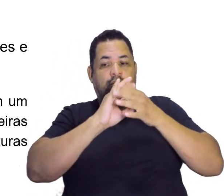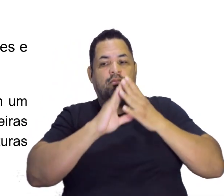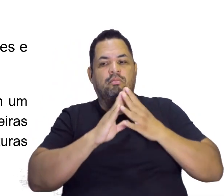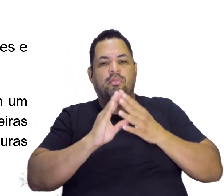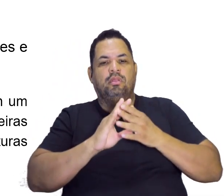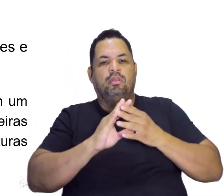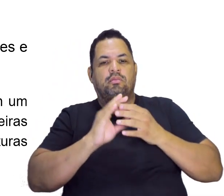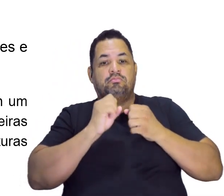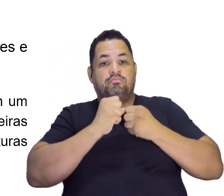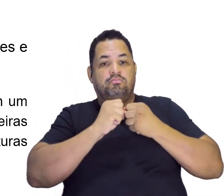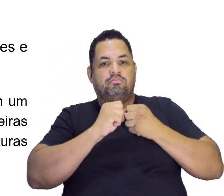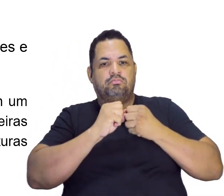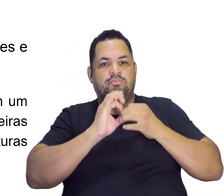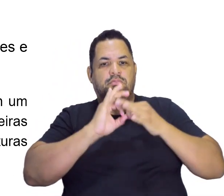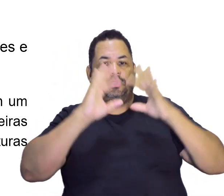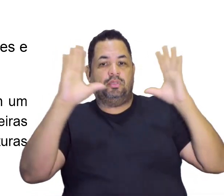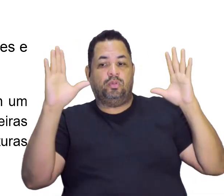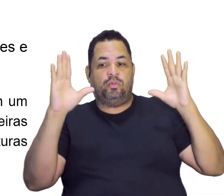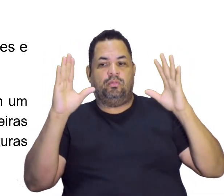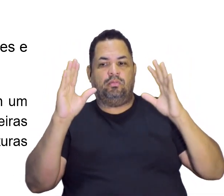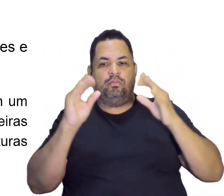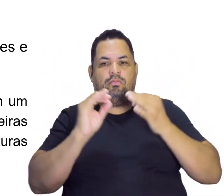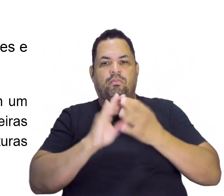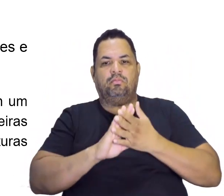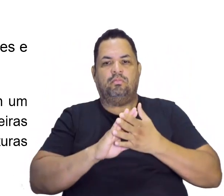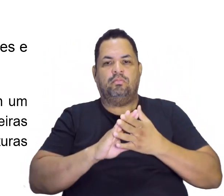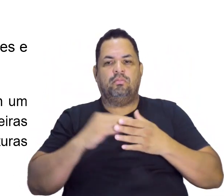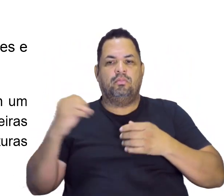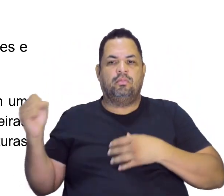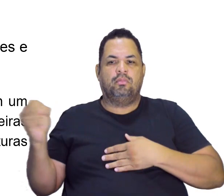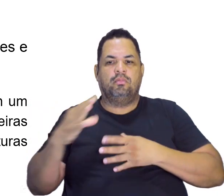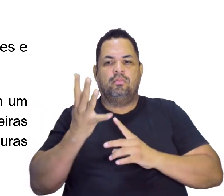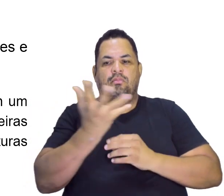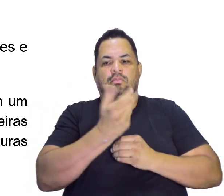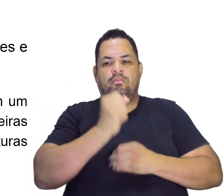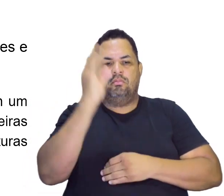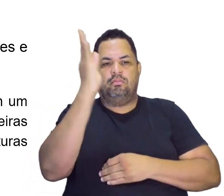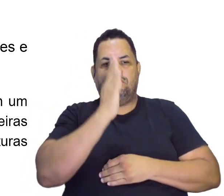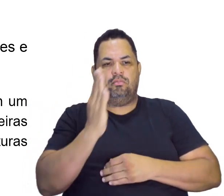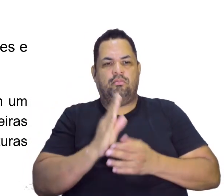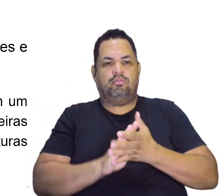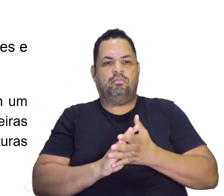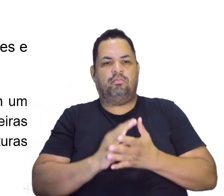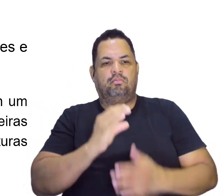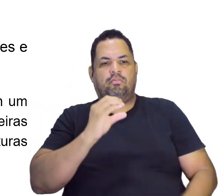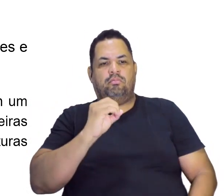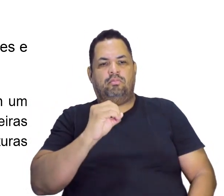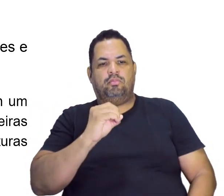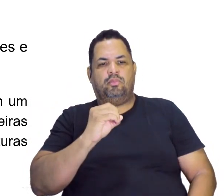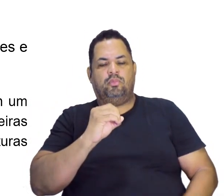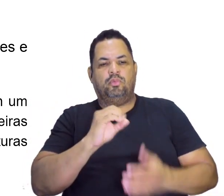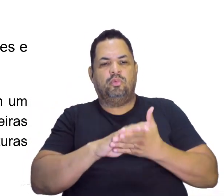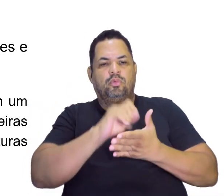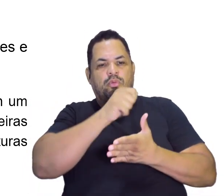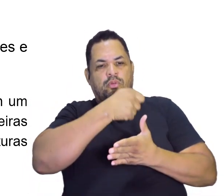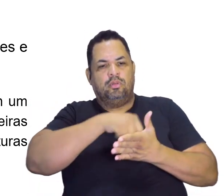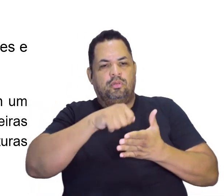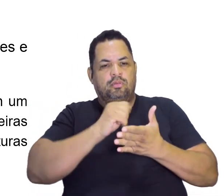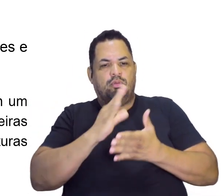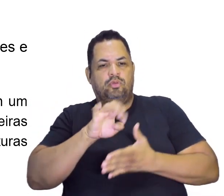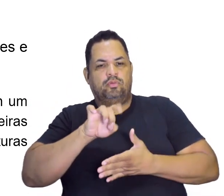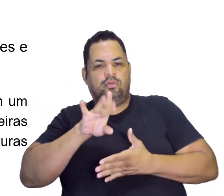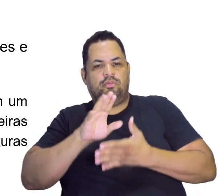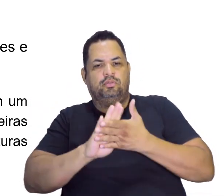renovação da arte brasileira. O escritor Oswald de Andrade foi quem abriu o evento com a